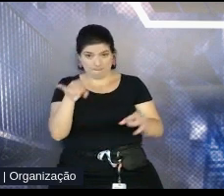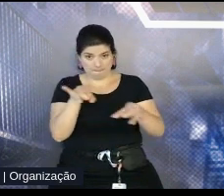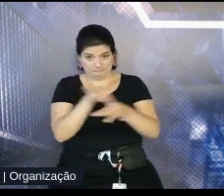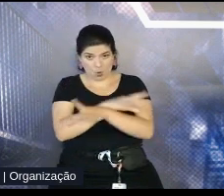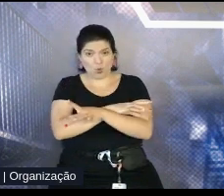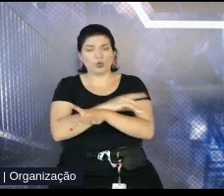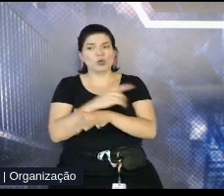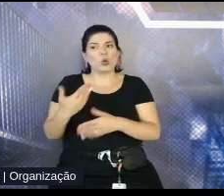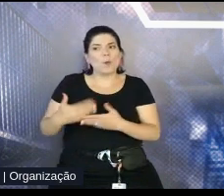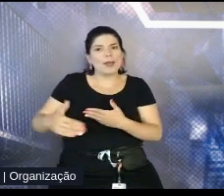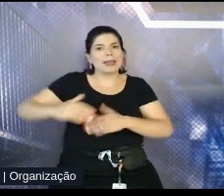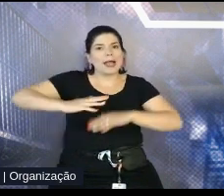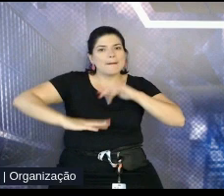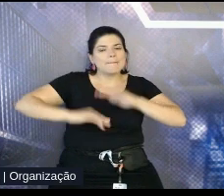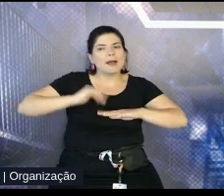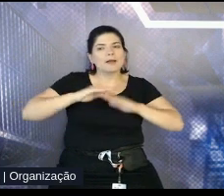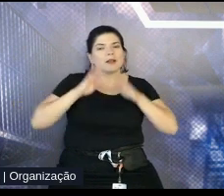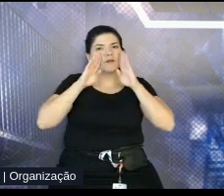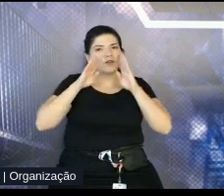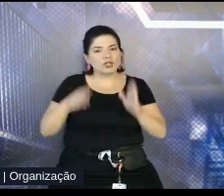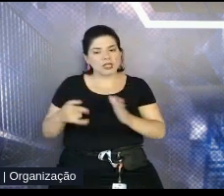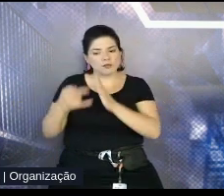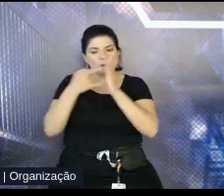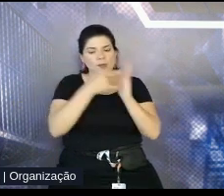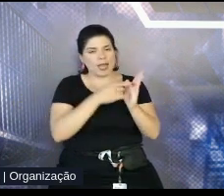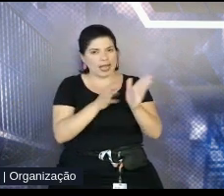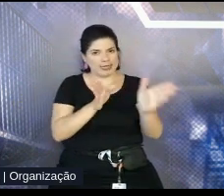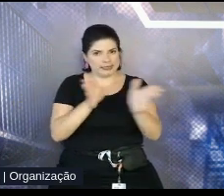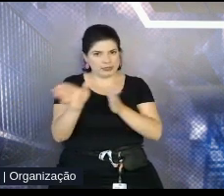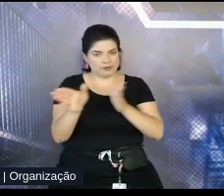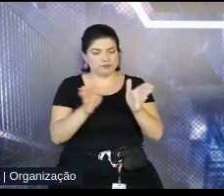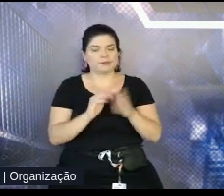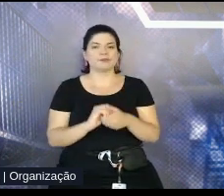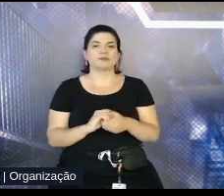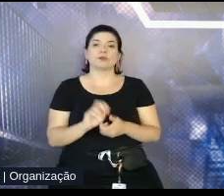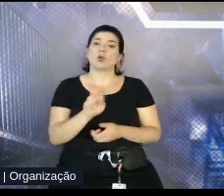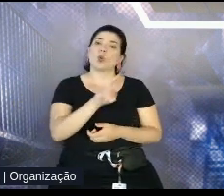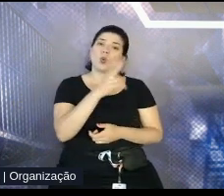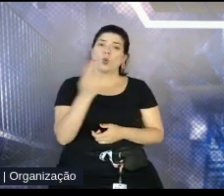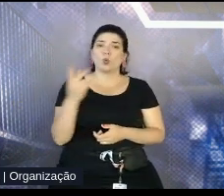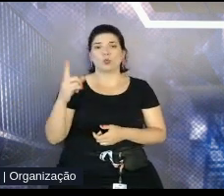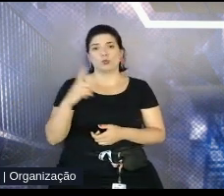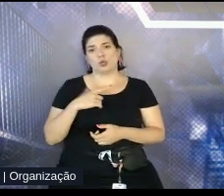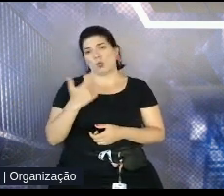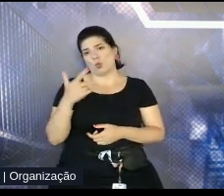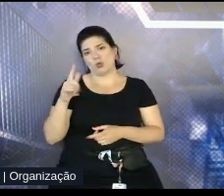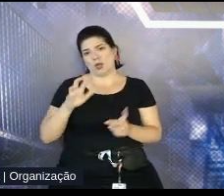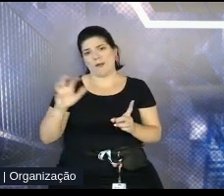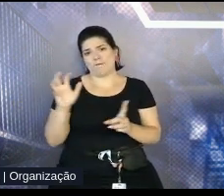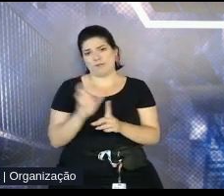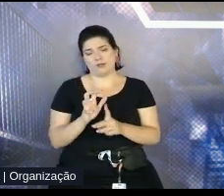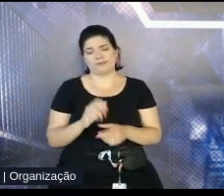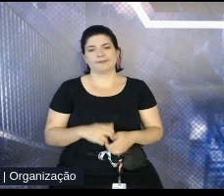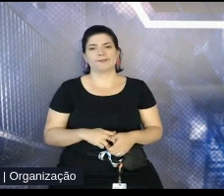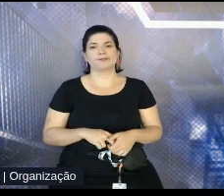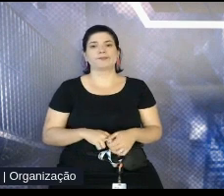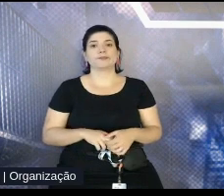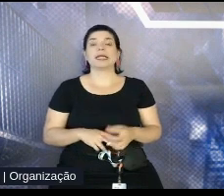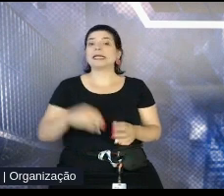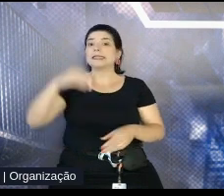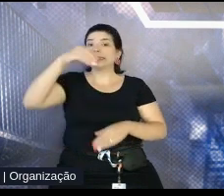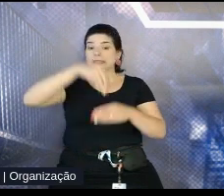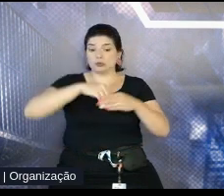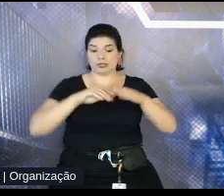práticas orientadas a desenvolvimento acessível. Ou, quando se tem, é uma coisa muito rápida, né? Dentro das empresas,